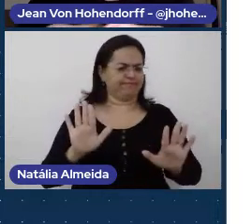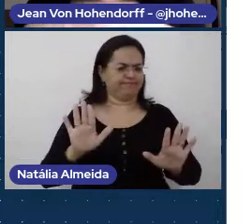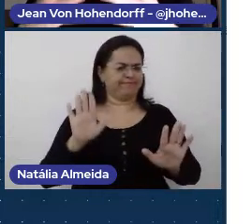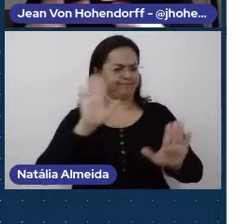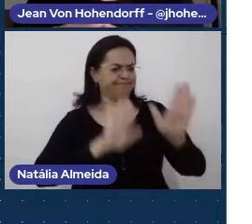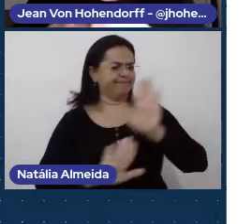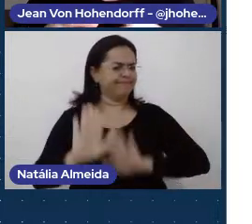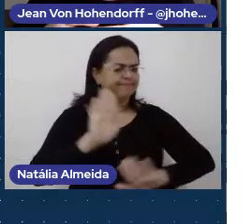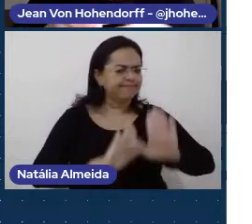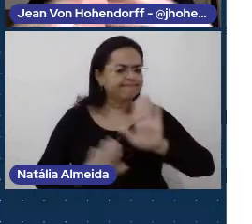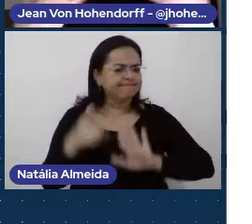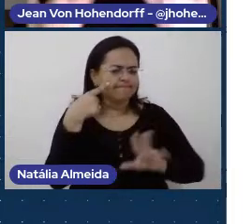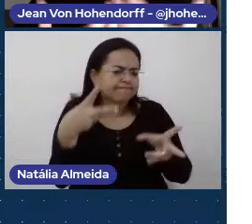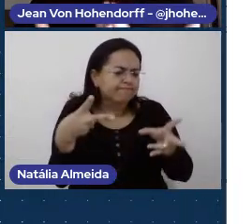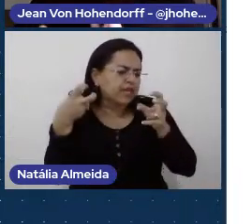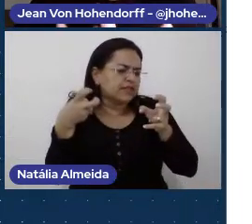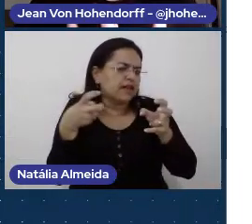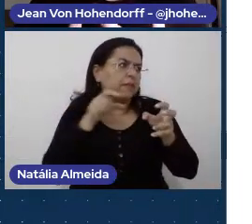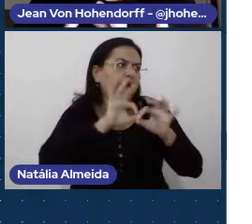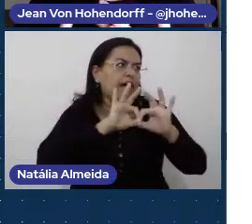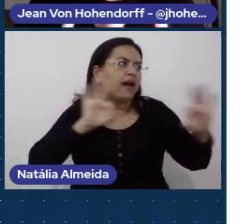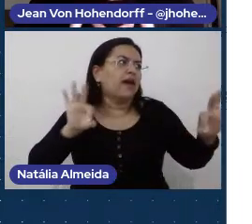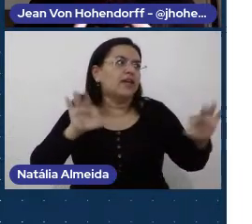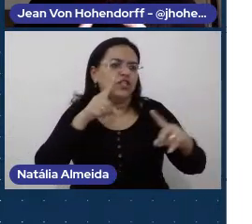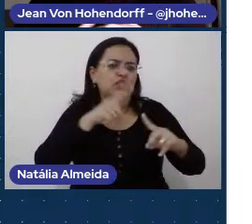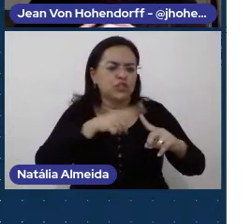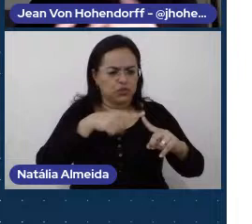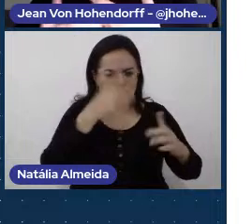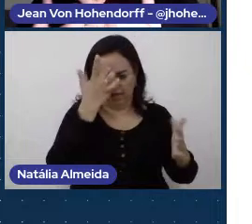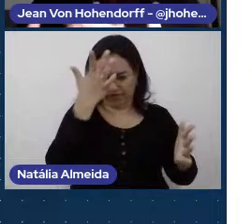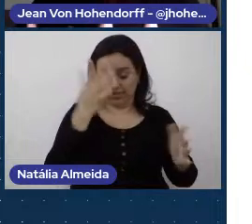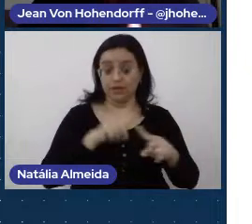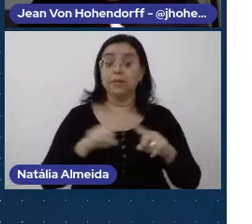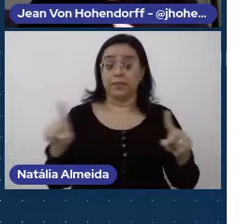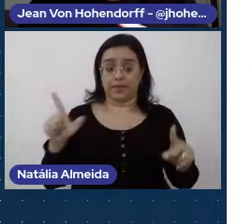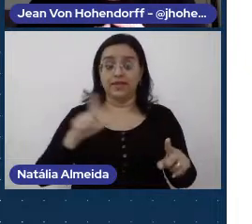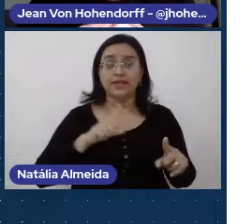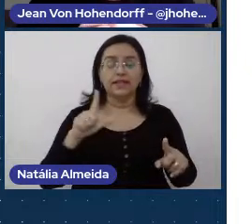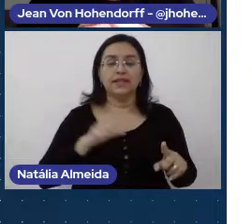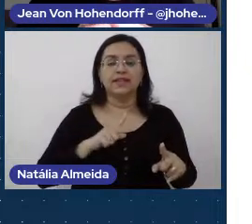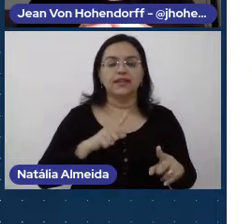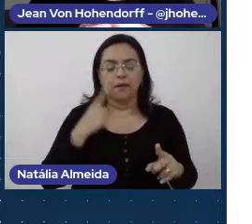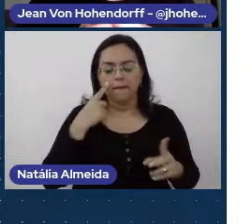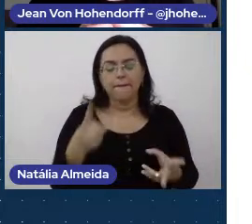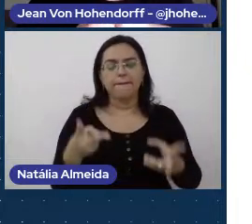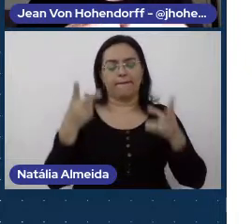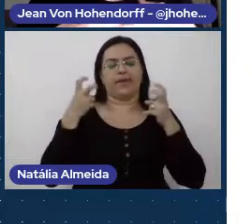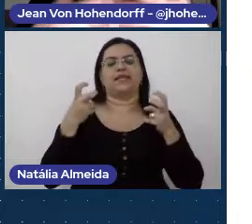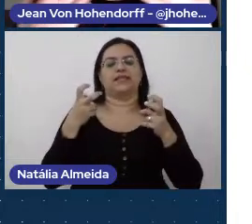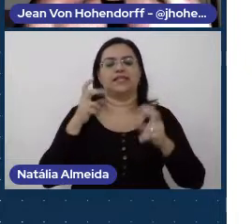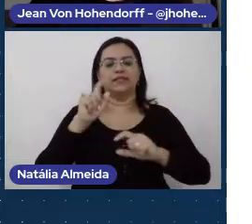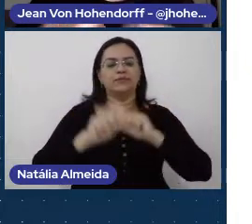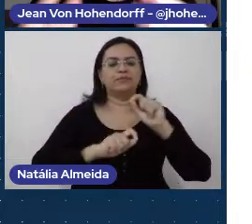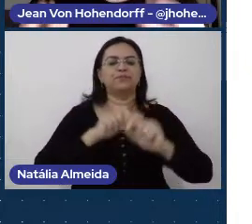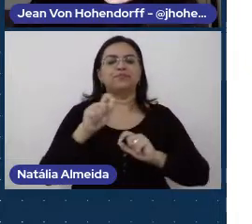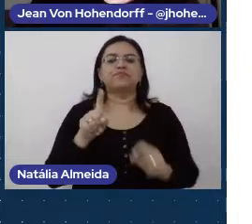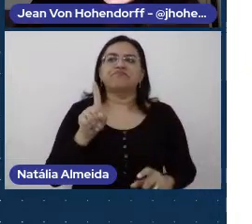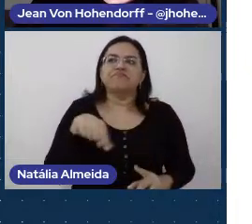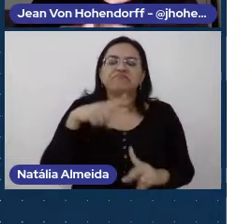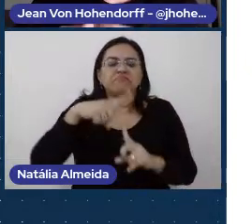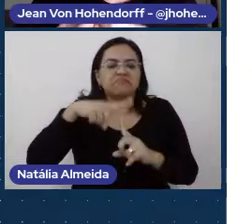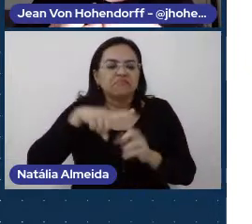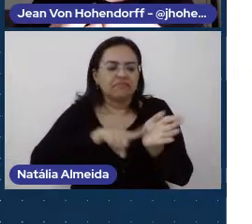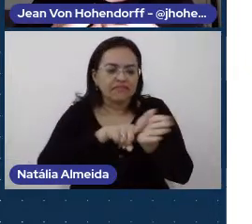Mas ela tem, até no meio acadêmico, ela é percebida como um tipo de pesquisa,